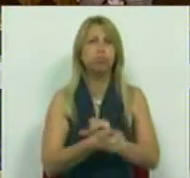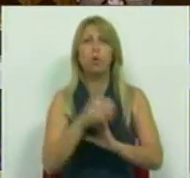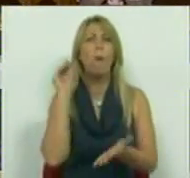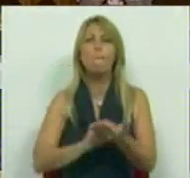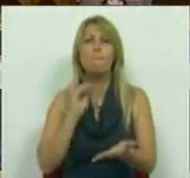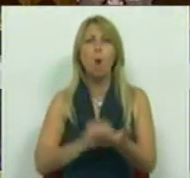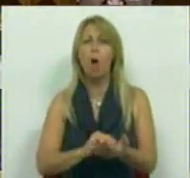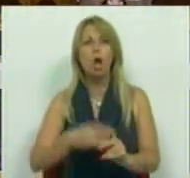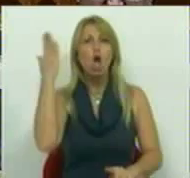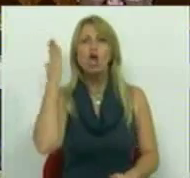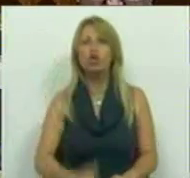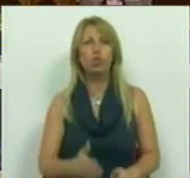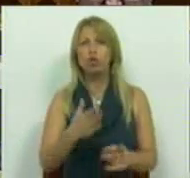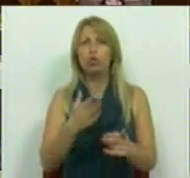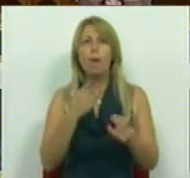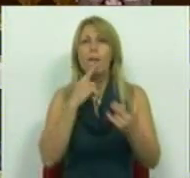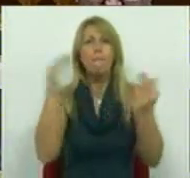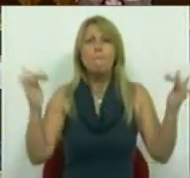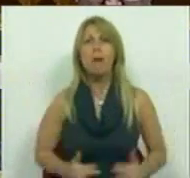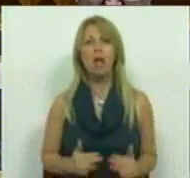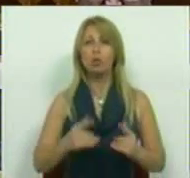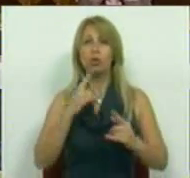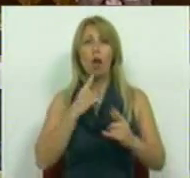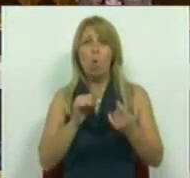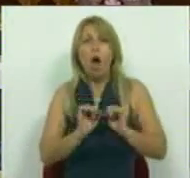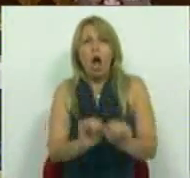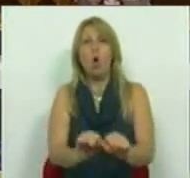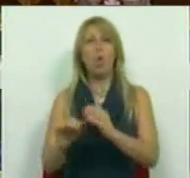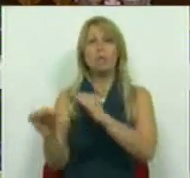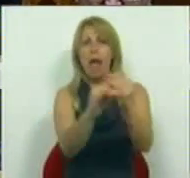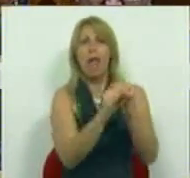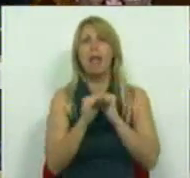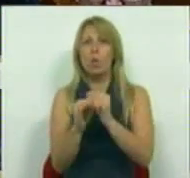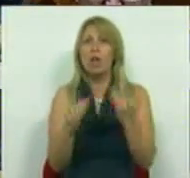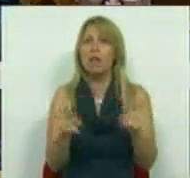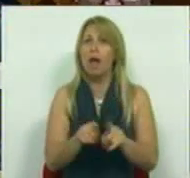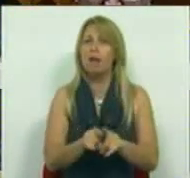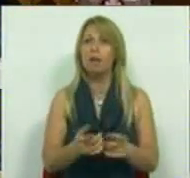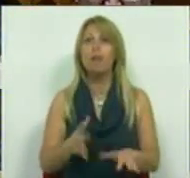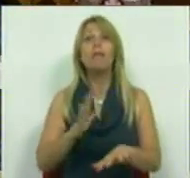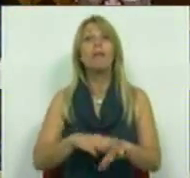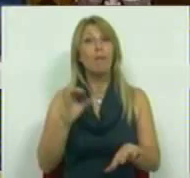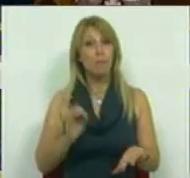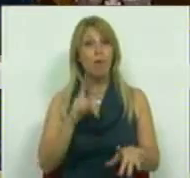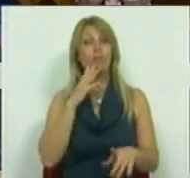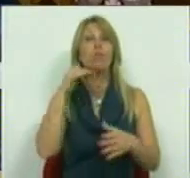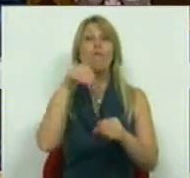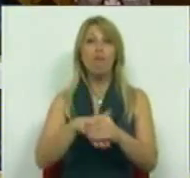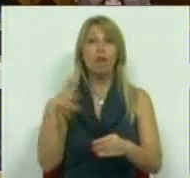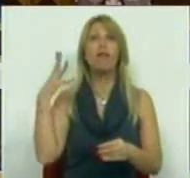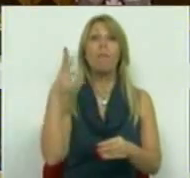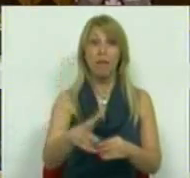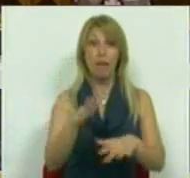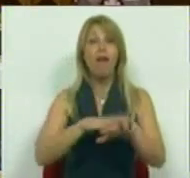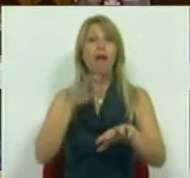é ser mais injusto, é recusar a equidade. E é sobre isso que se pronuncia o voto de amanhã, é sobre isso a